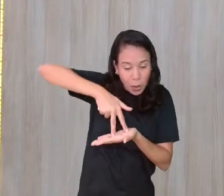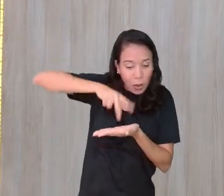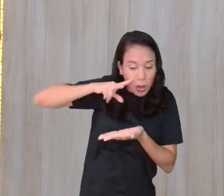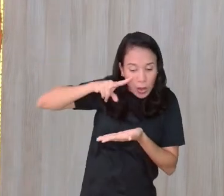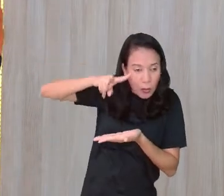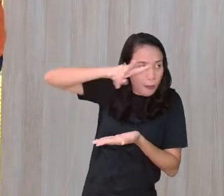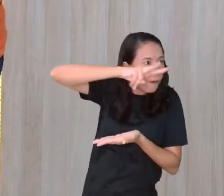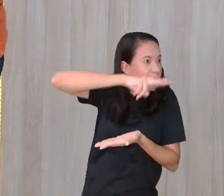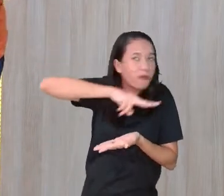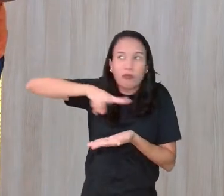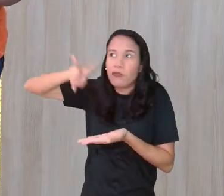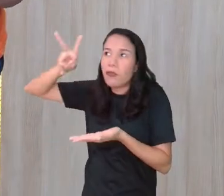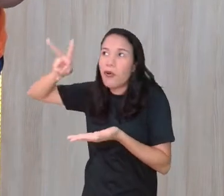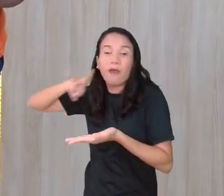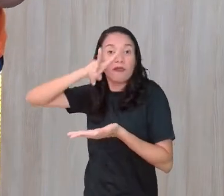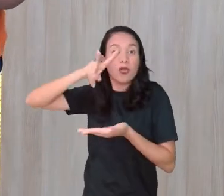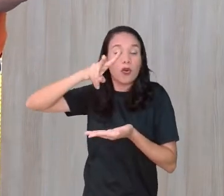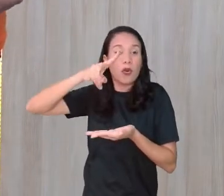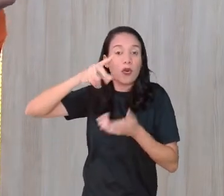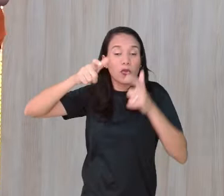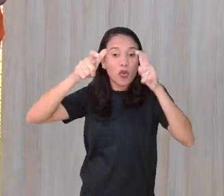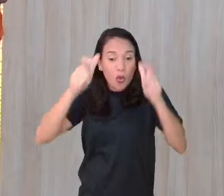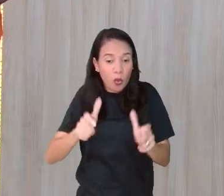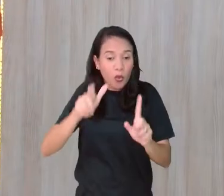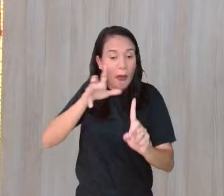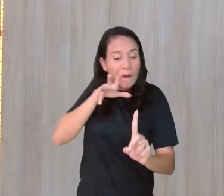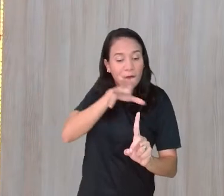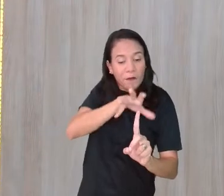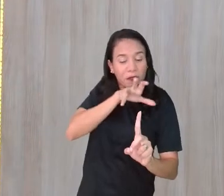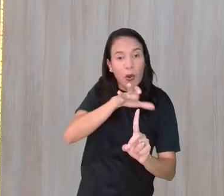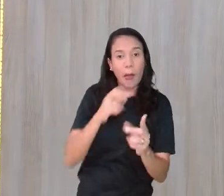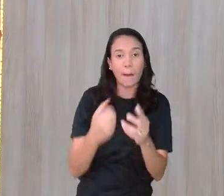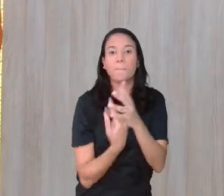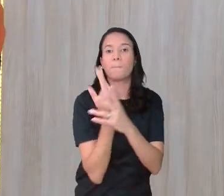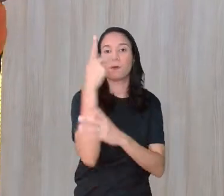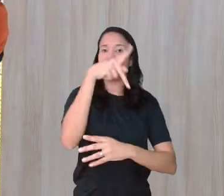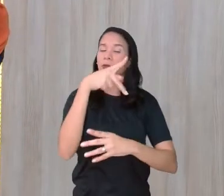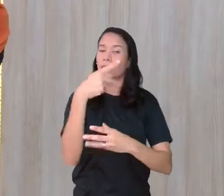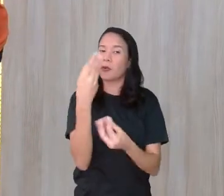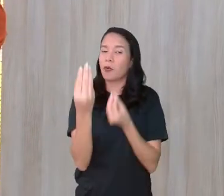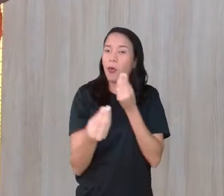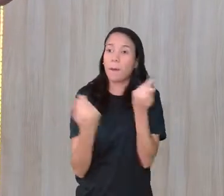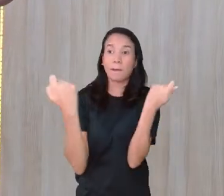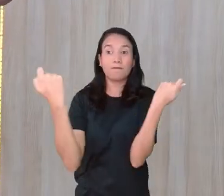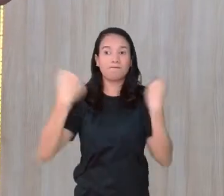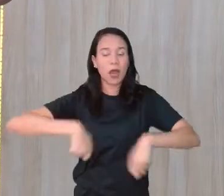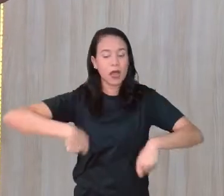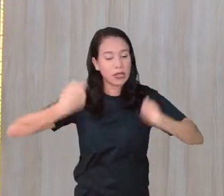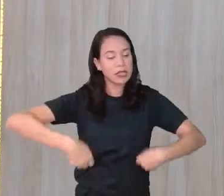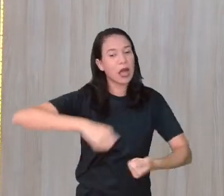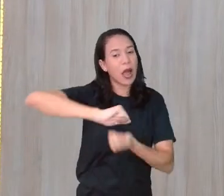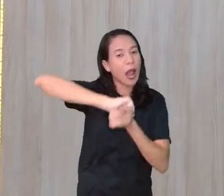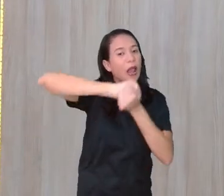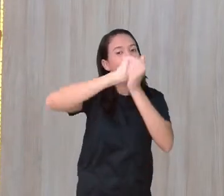eles forçavam uma modificação. Por isso que diz, ó, cria necessidade